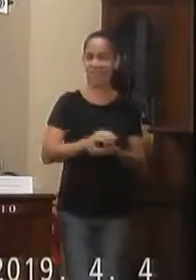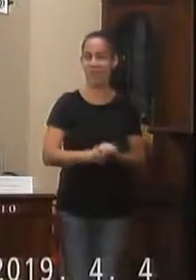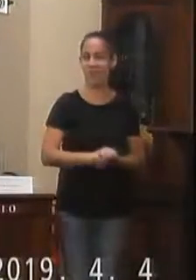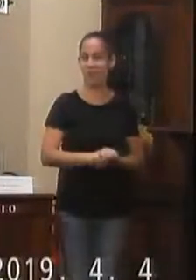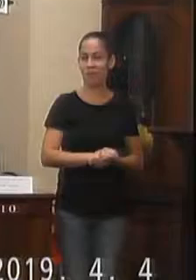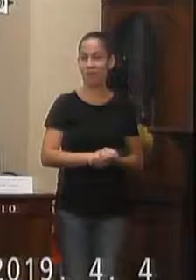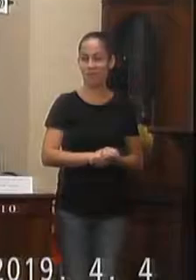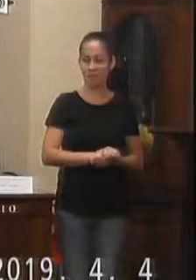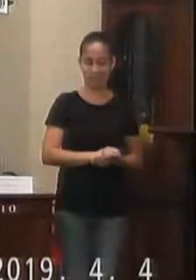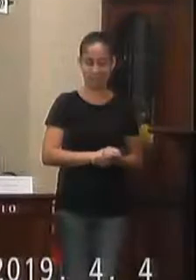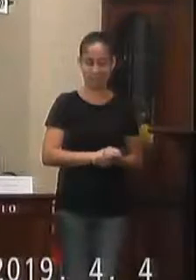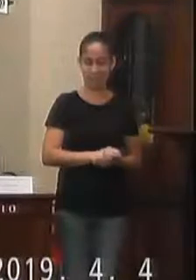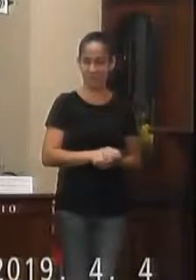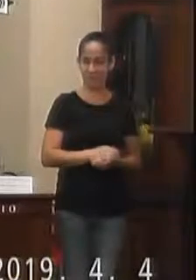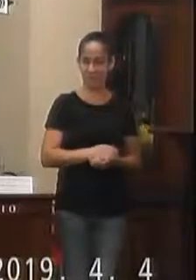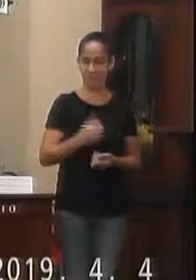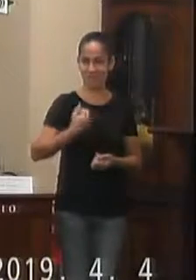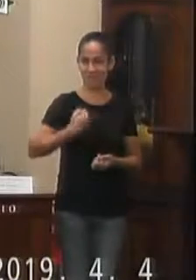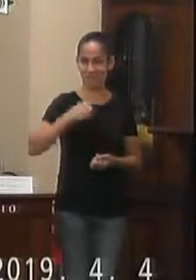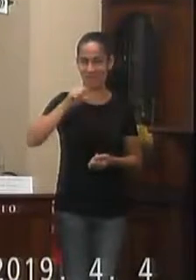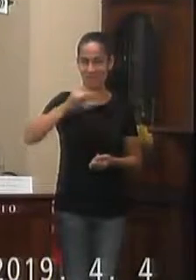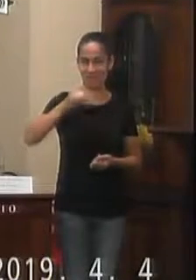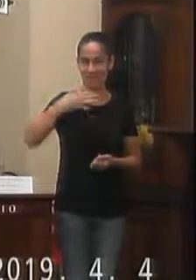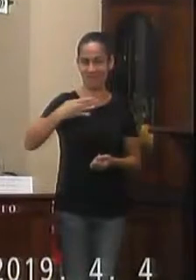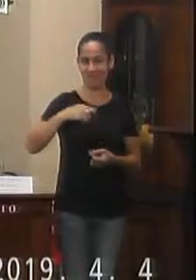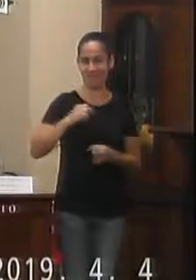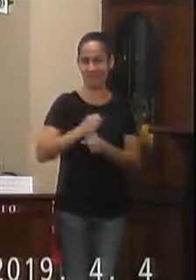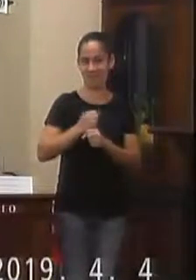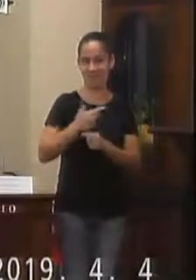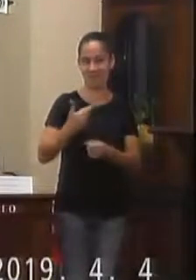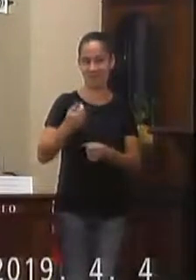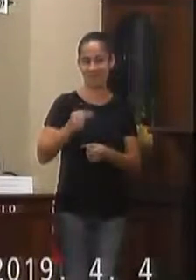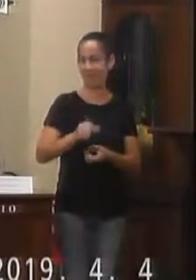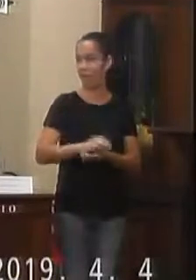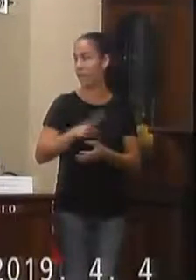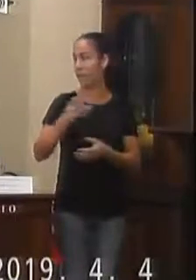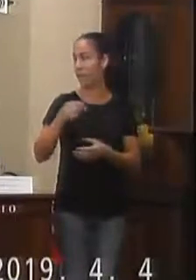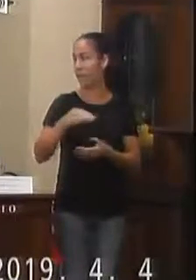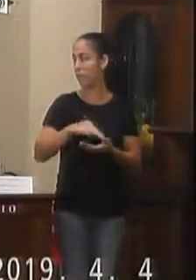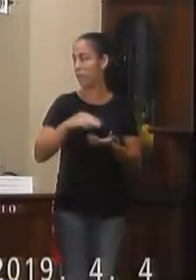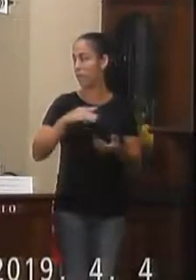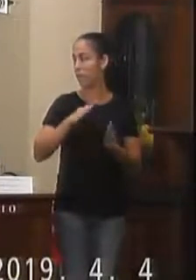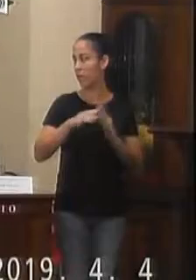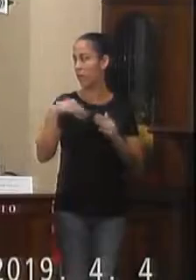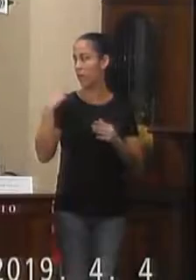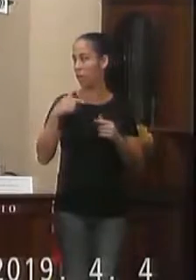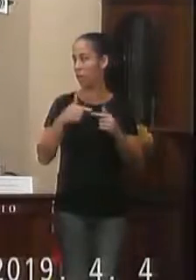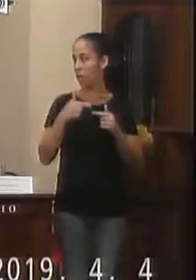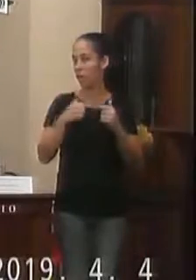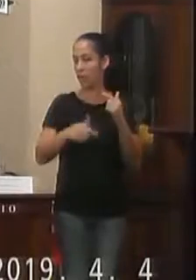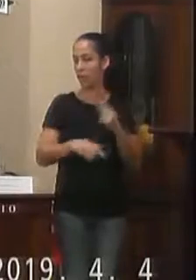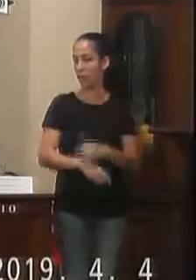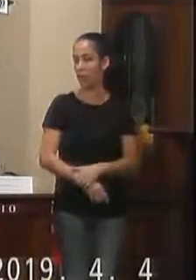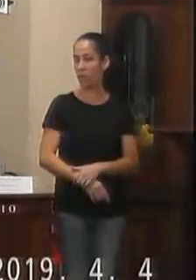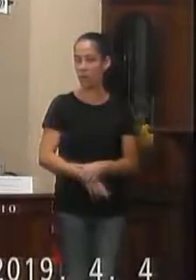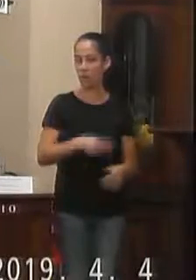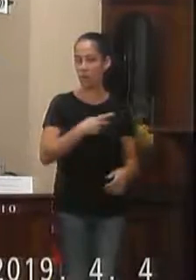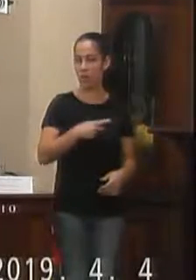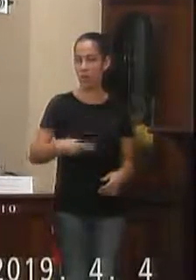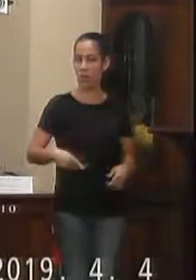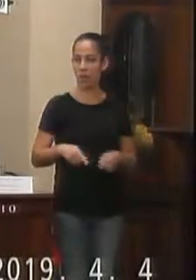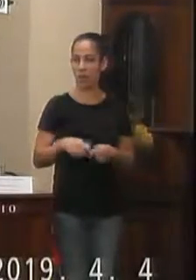Requerimento 94 de 2019, de todos os membros da Câmara Municipal, se encontra em discussão. Presidente, eu